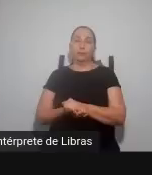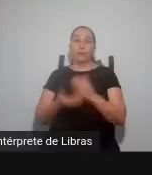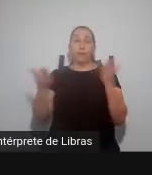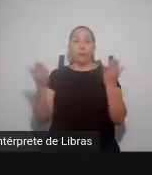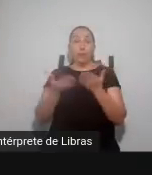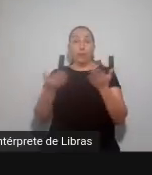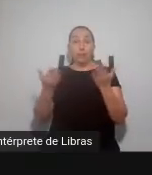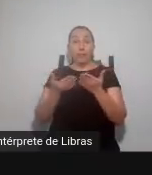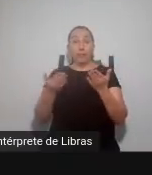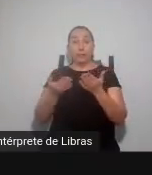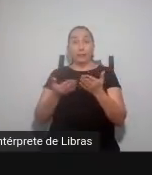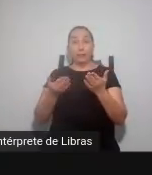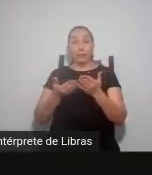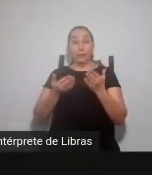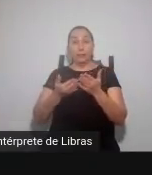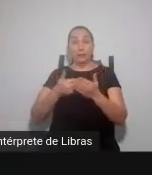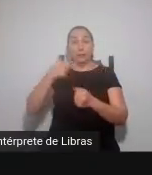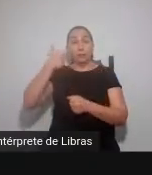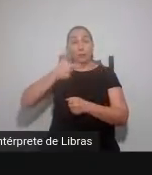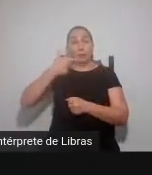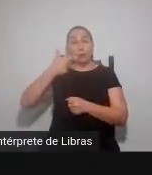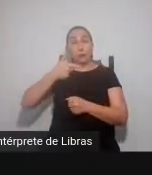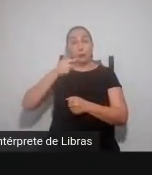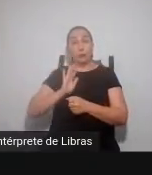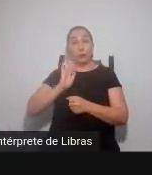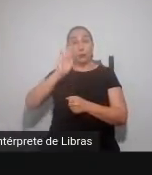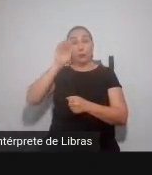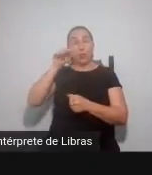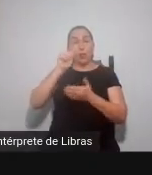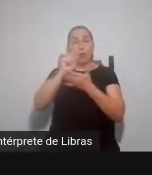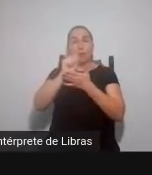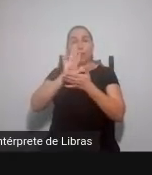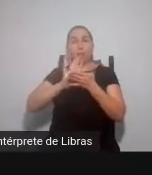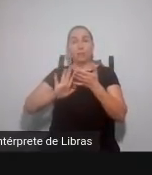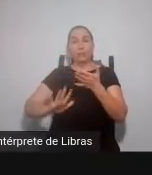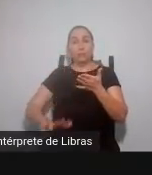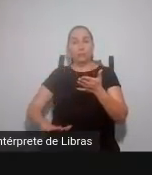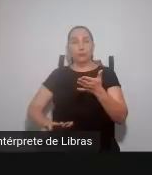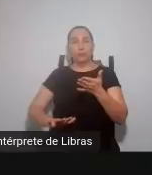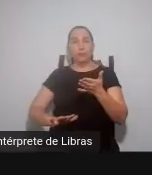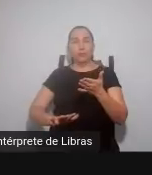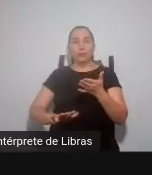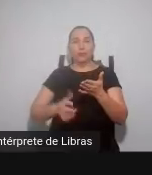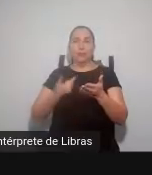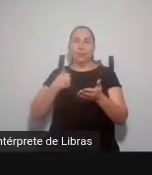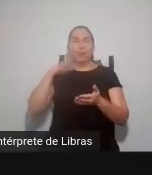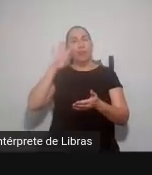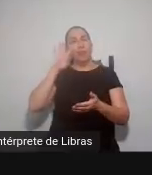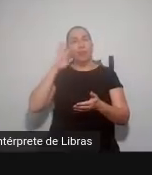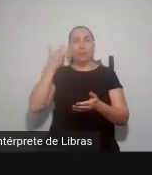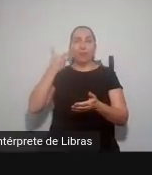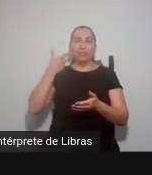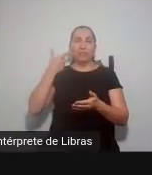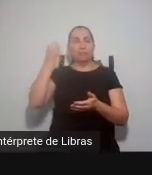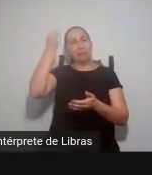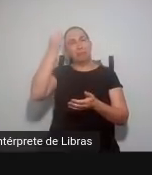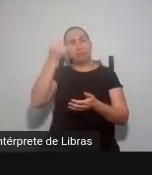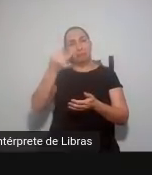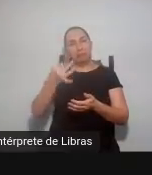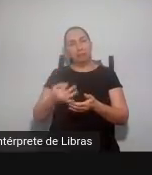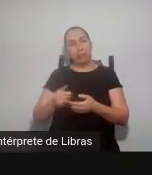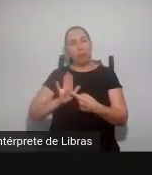gente, passar uma segunda para as atividades de alfabetização. Mas eu acho que deu uma noção, assim, da riqueza,